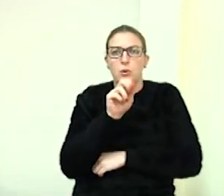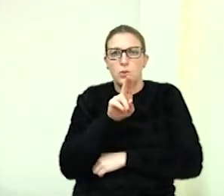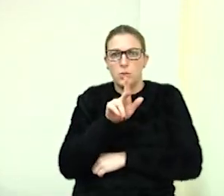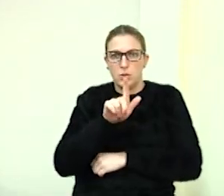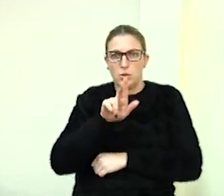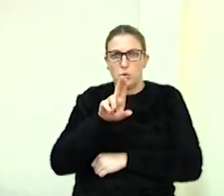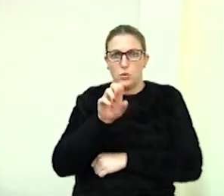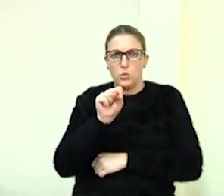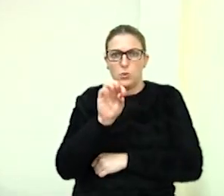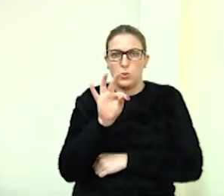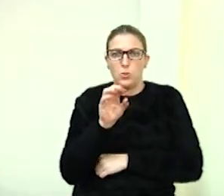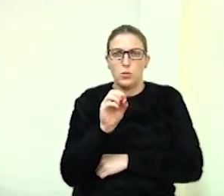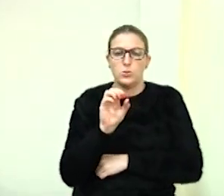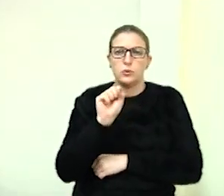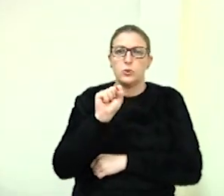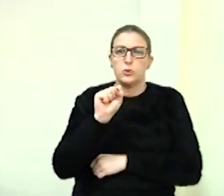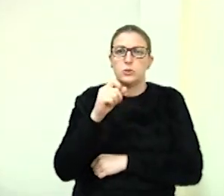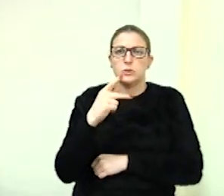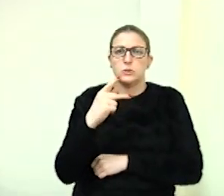Stefanos, bairro Bela Vista.